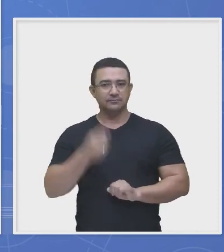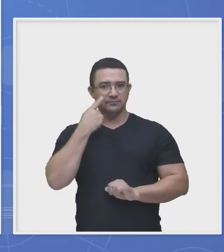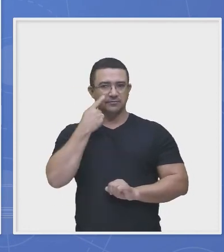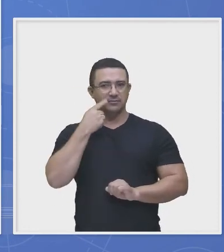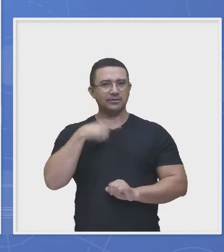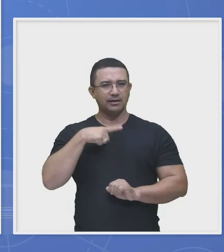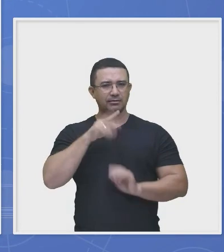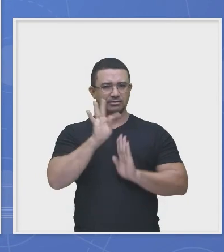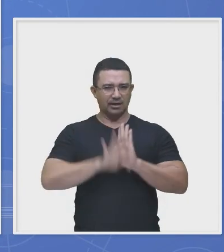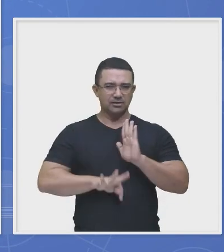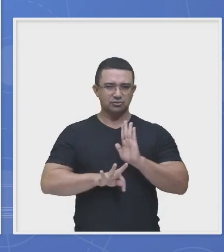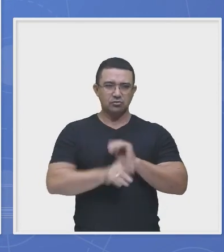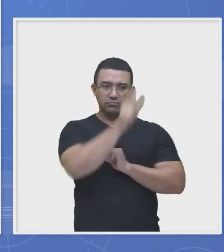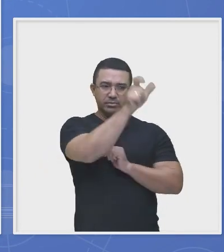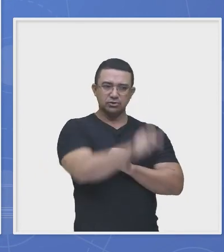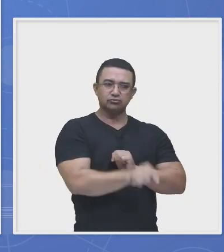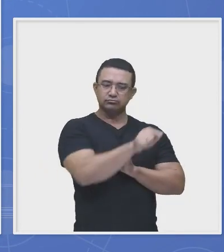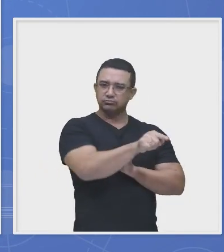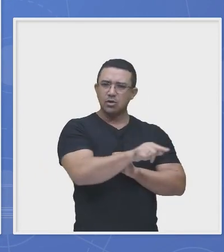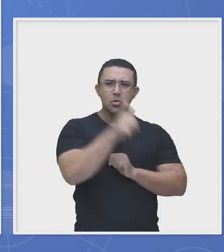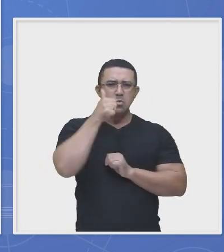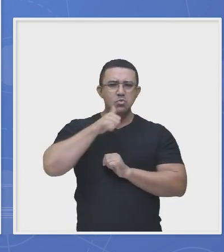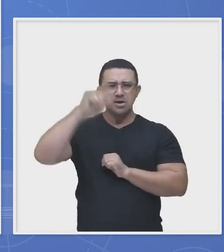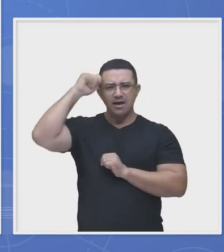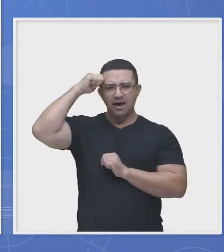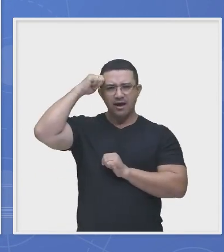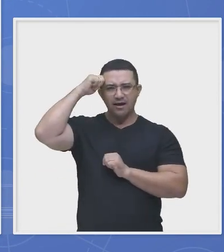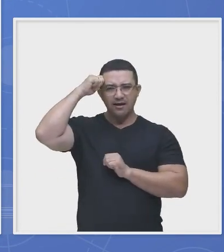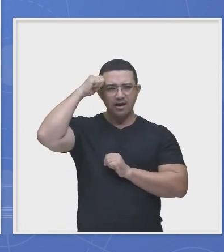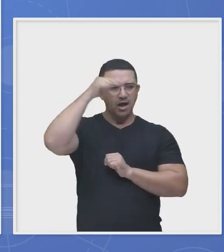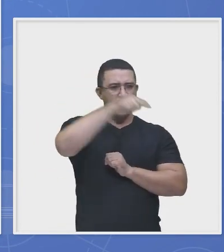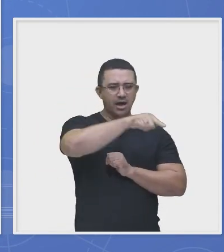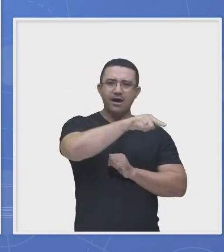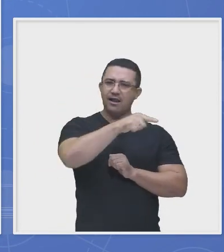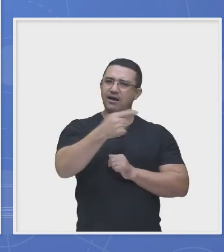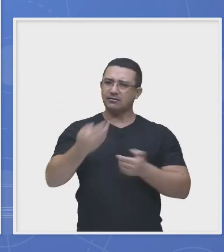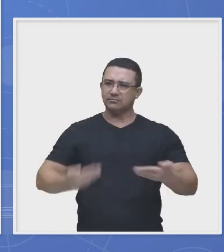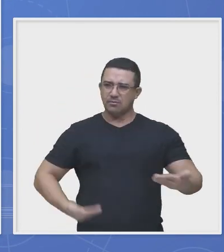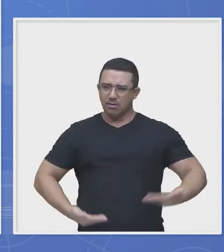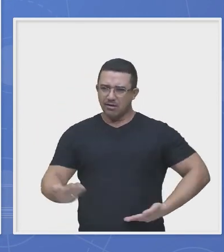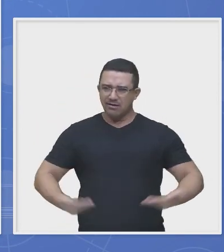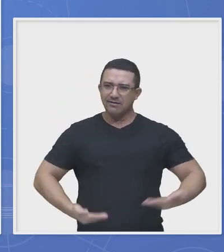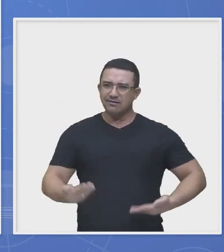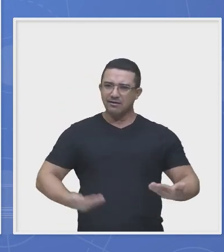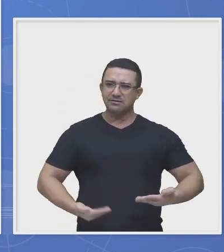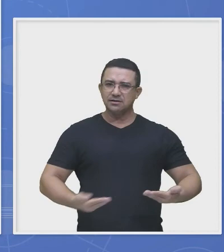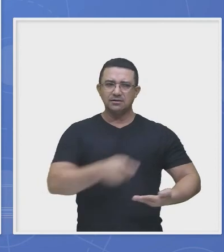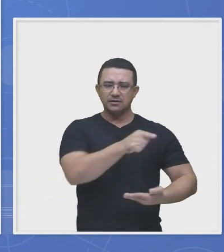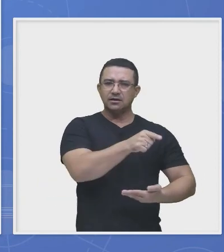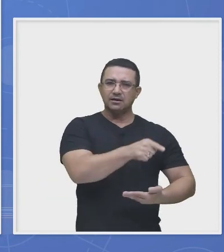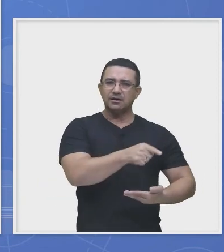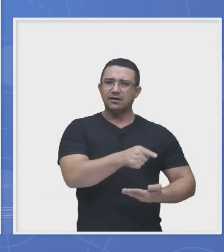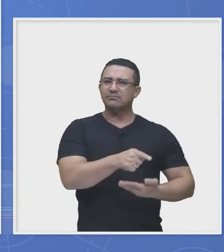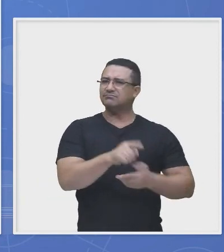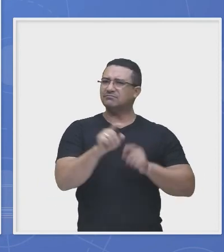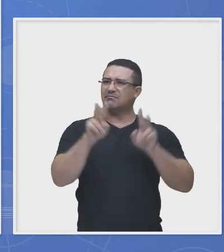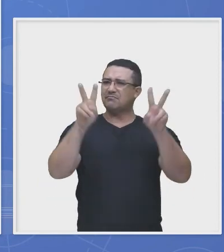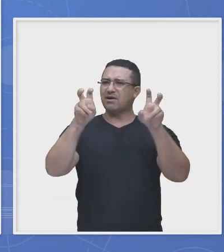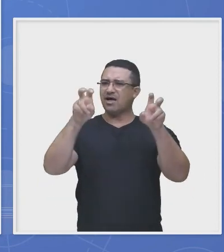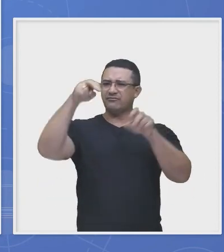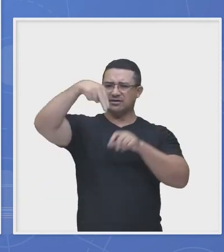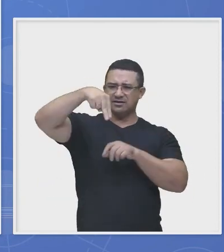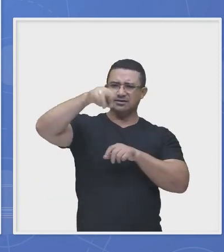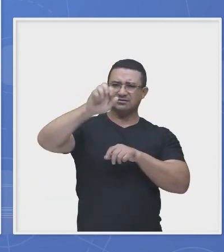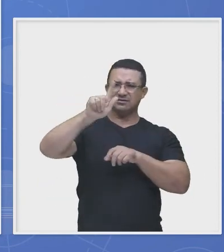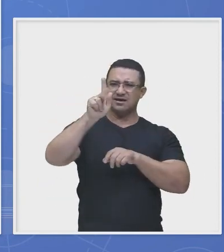uma personagem. A Negrinha, ela é nomeada desta forma no nosso texto, e percebo que a Negrinha não teve ali uma